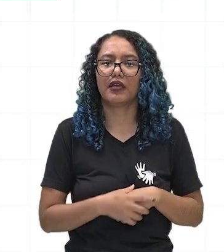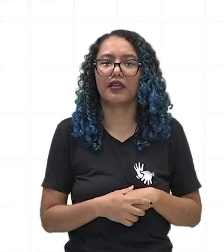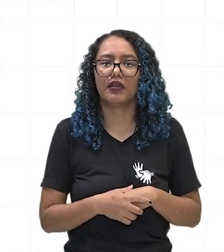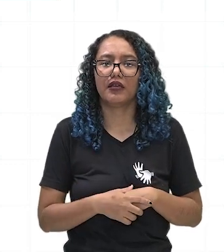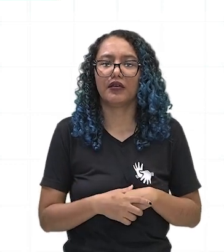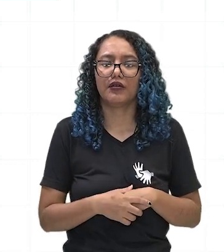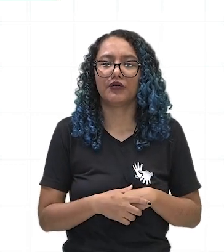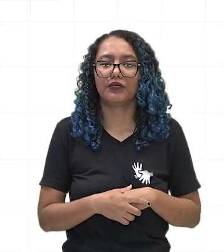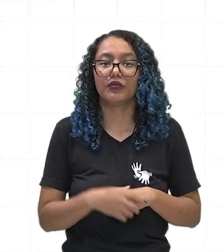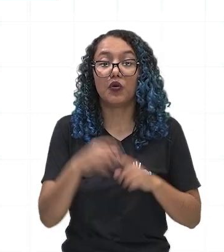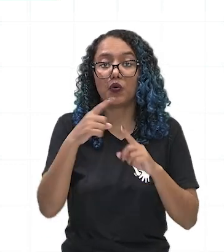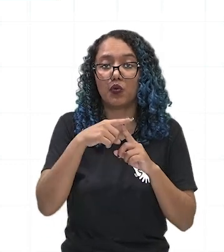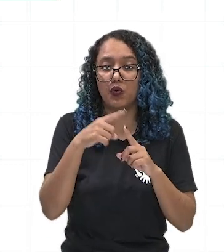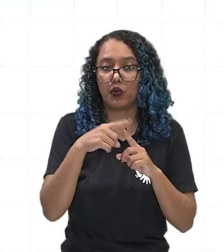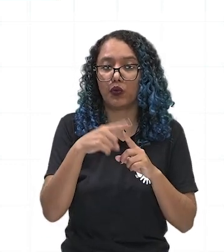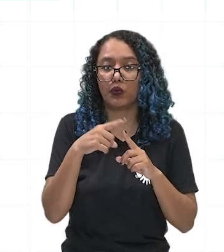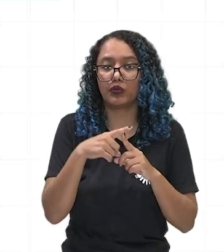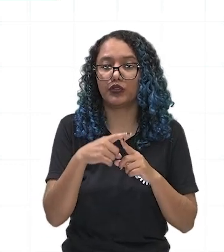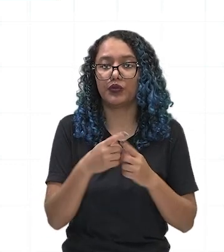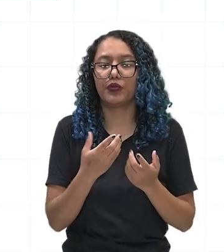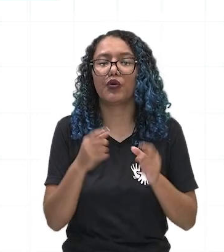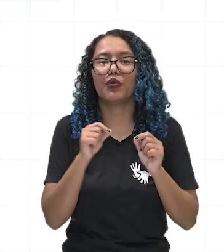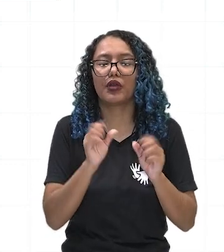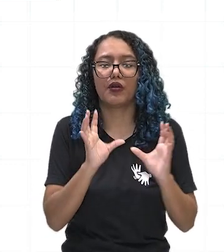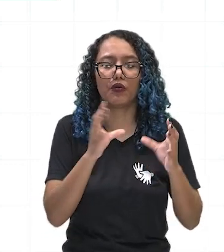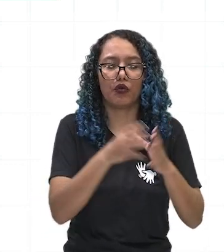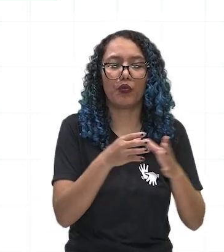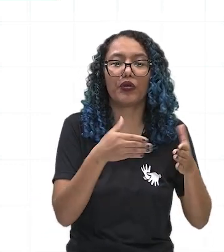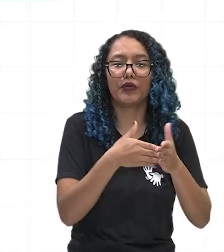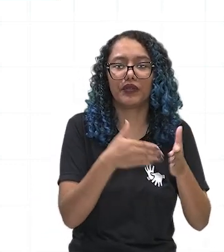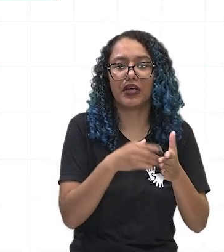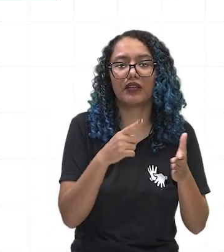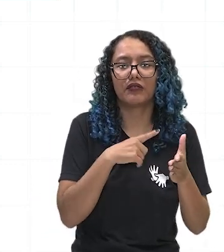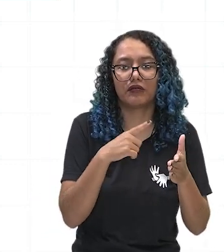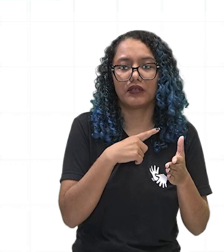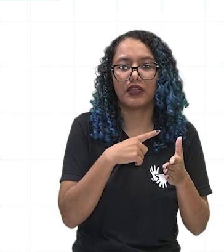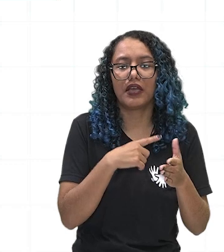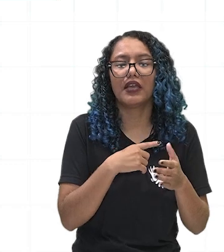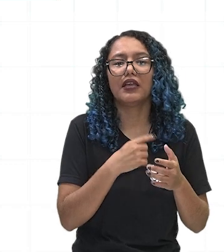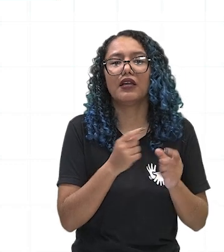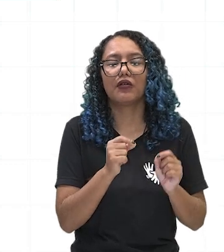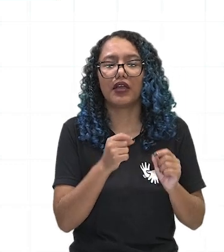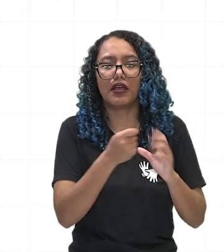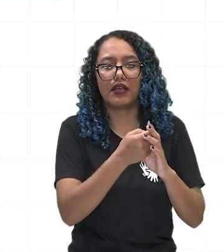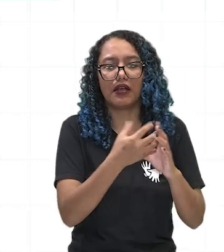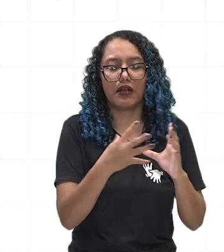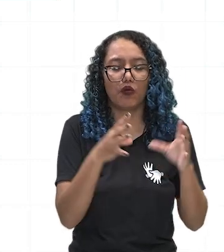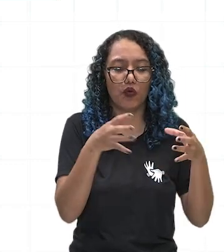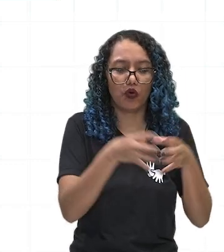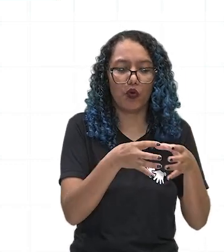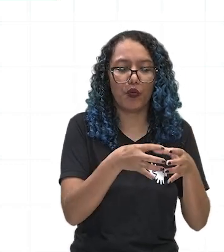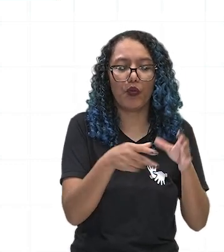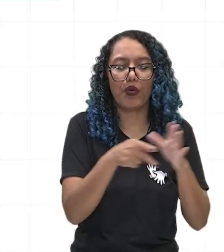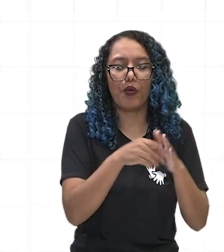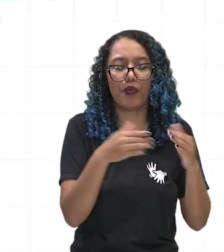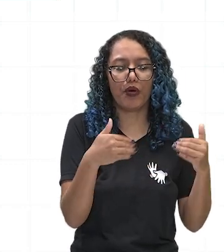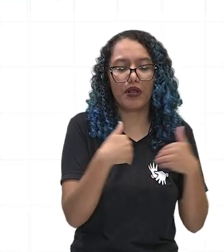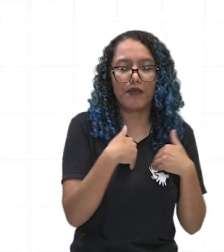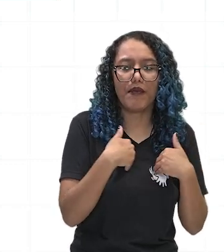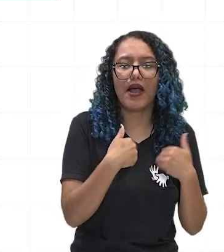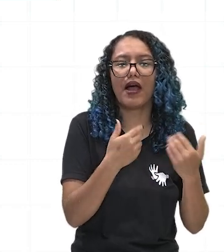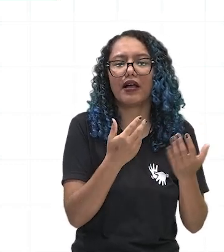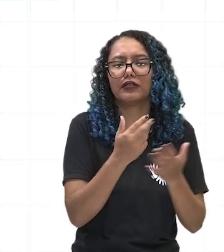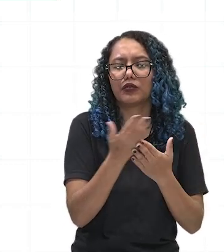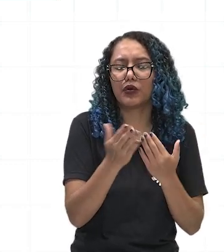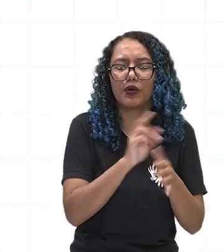vez mais restrito e que agrupa seres vivos mais semelhantes entre si. Aí você